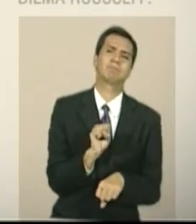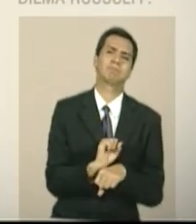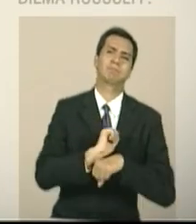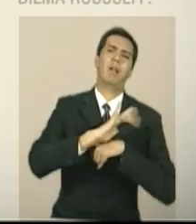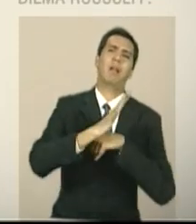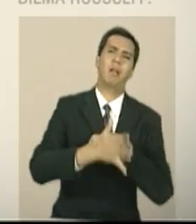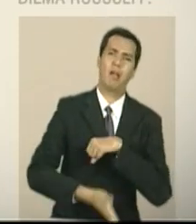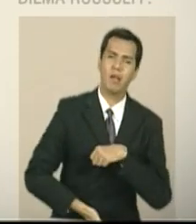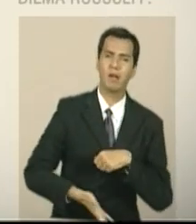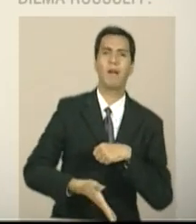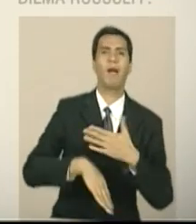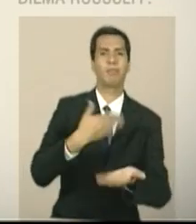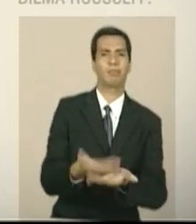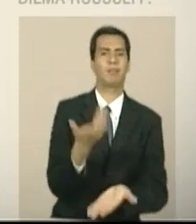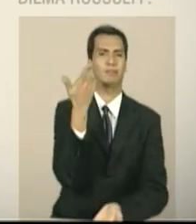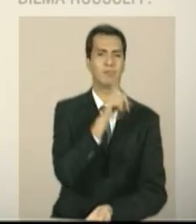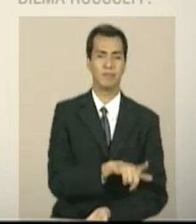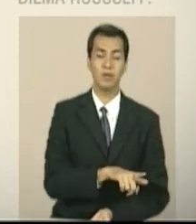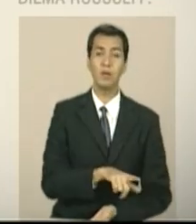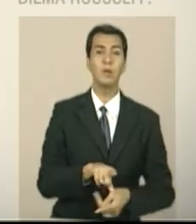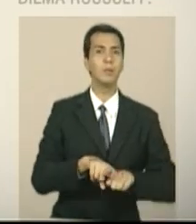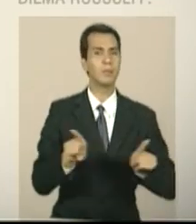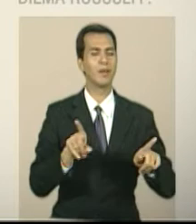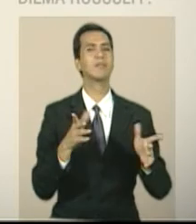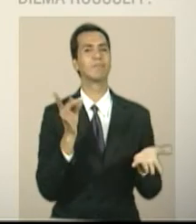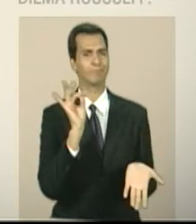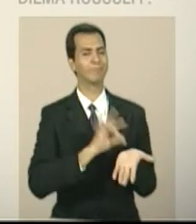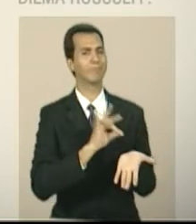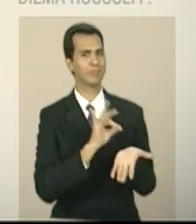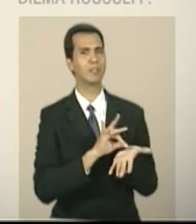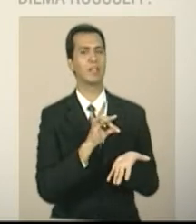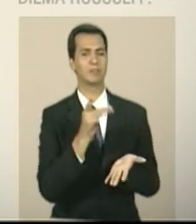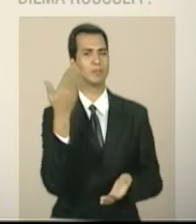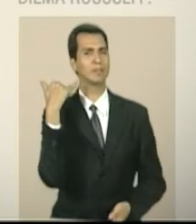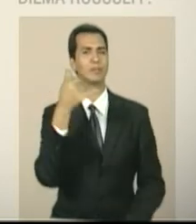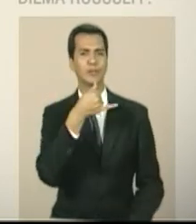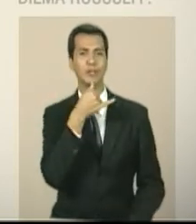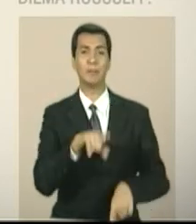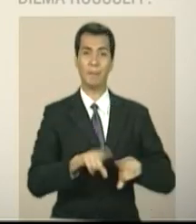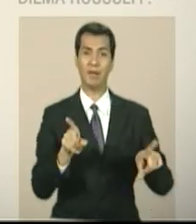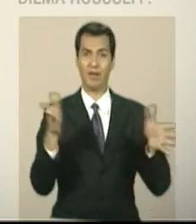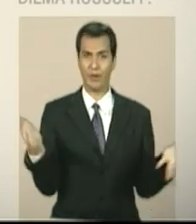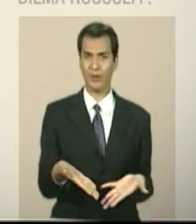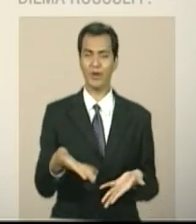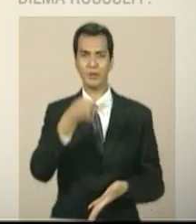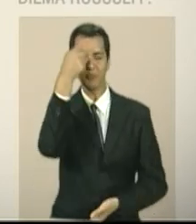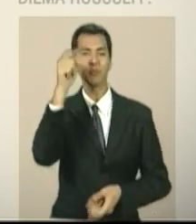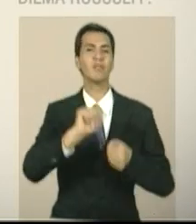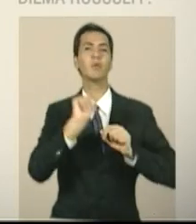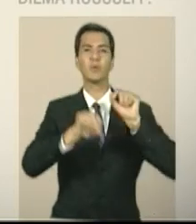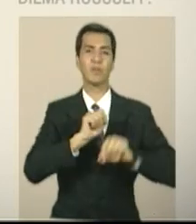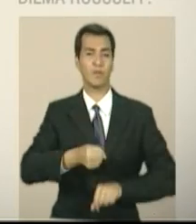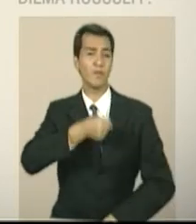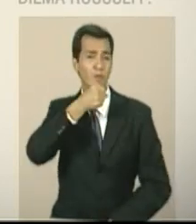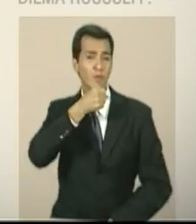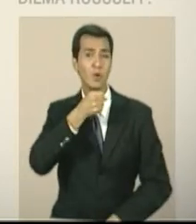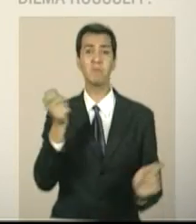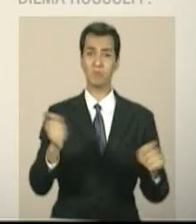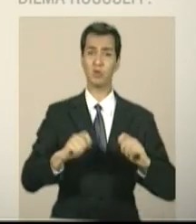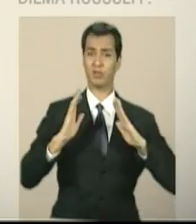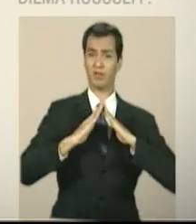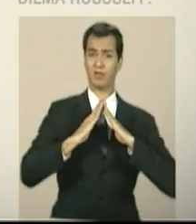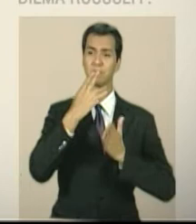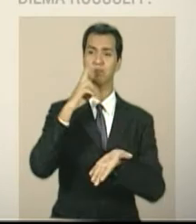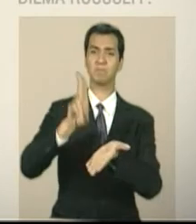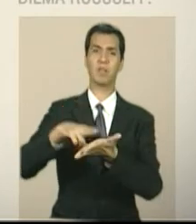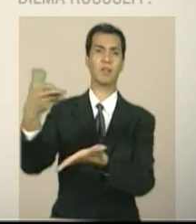agora o segurado recebe em casa uma carta do INSS quando ele completa a idade mínima para se aposentar